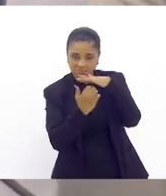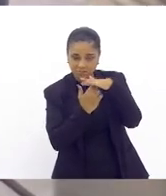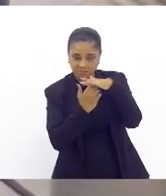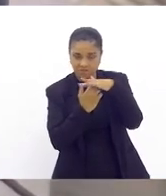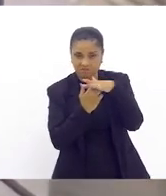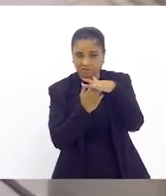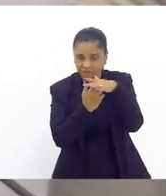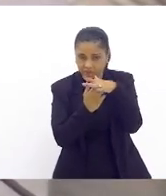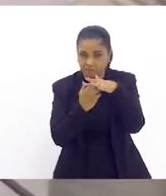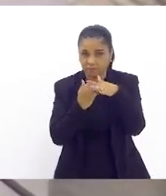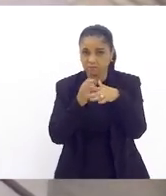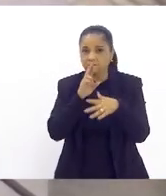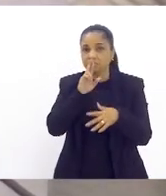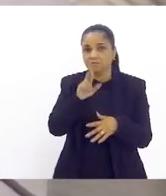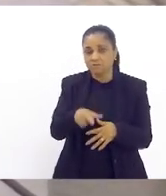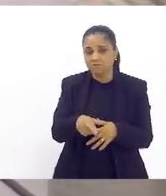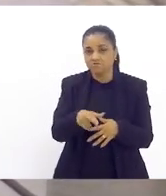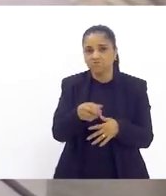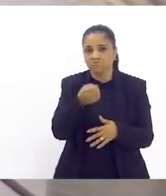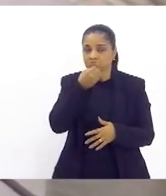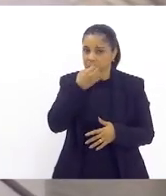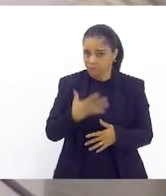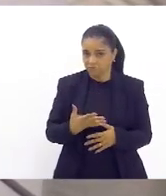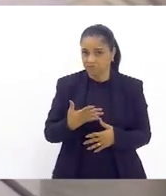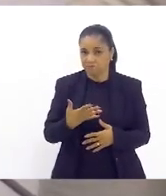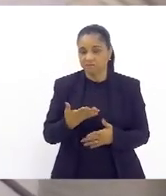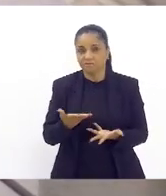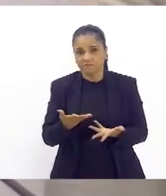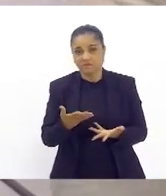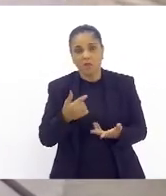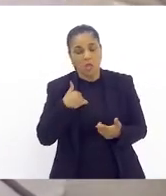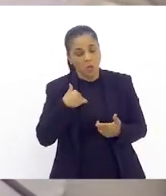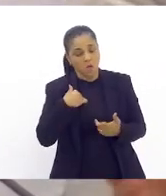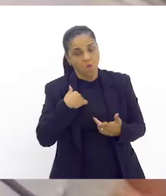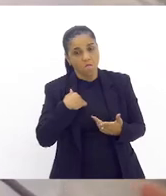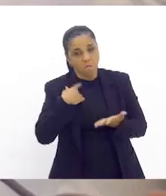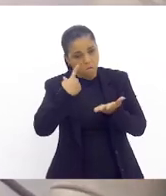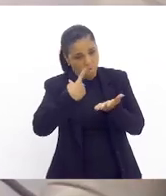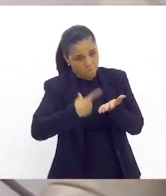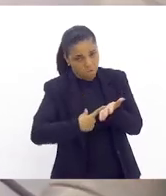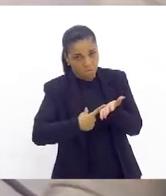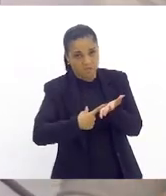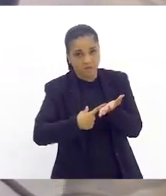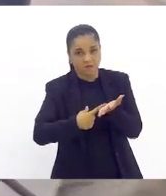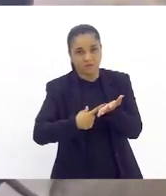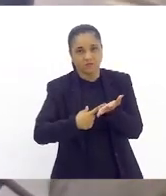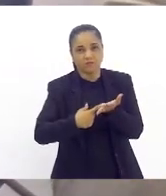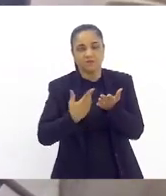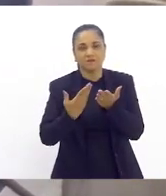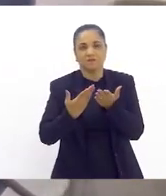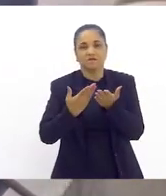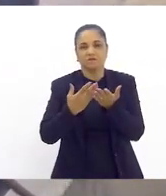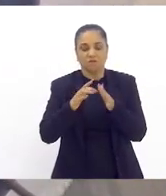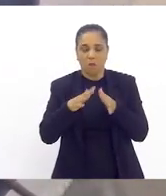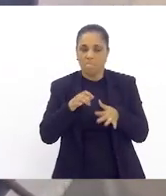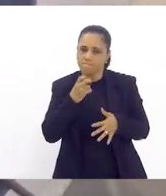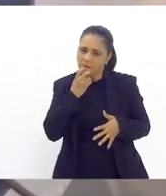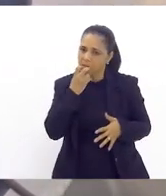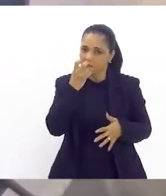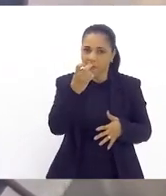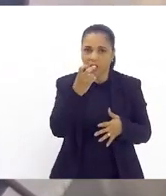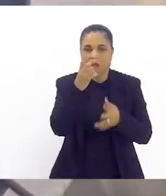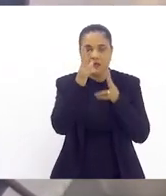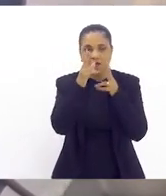que seja plausível Eu prometo não me exaltar aqui igual na última audiência pública com saneamento